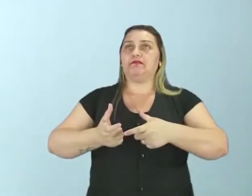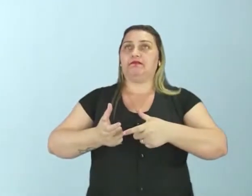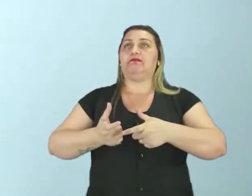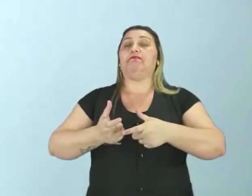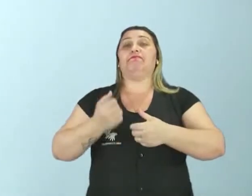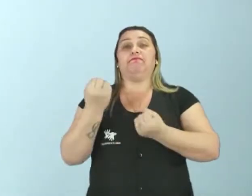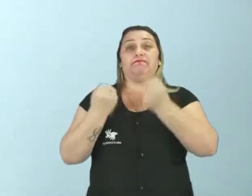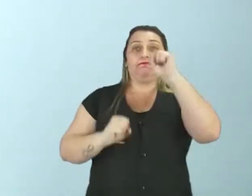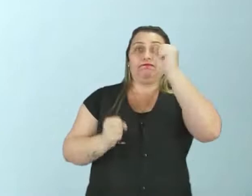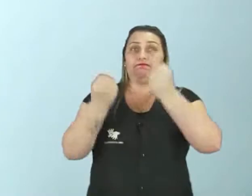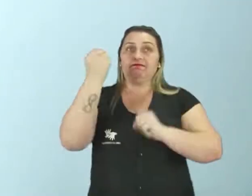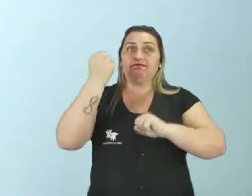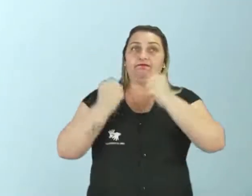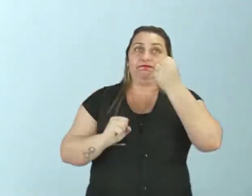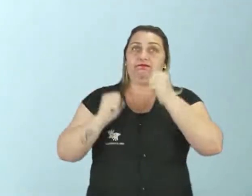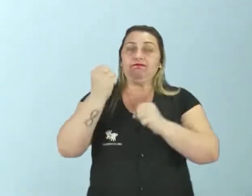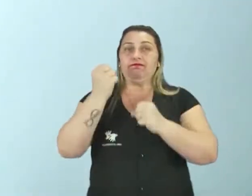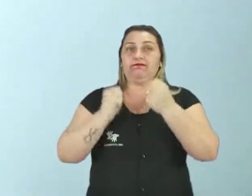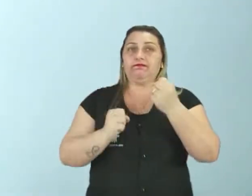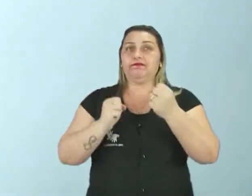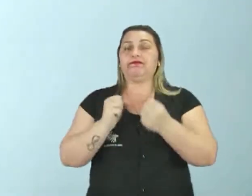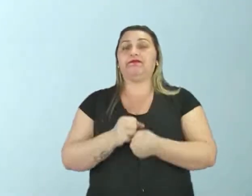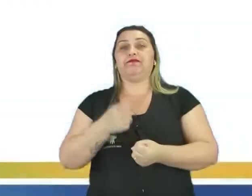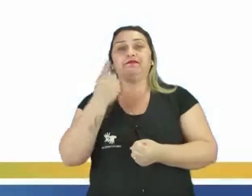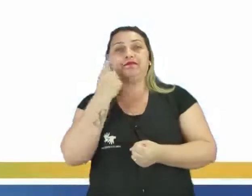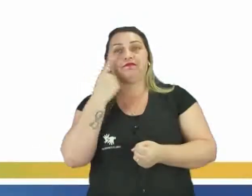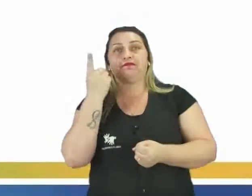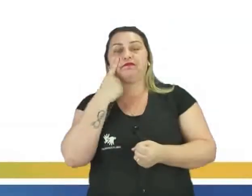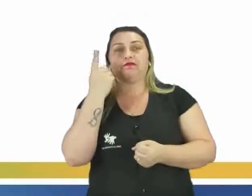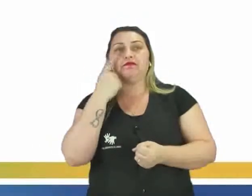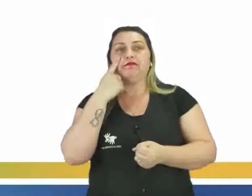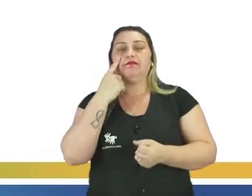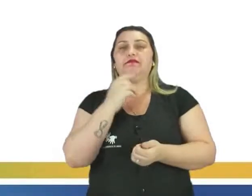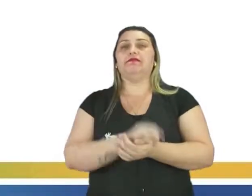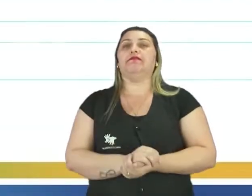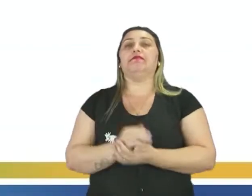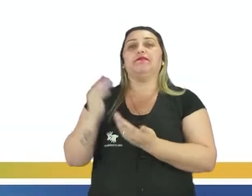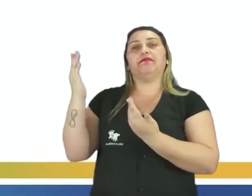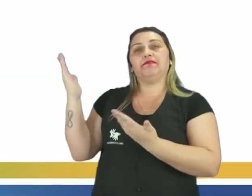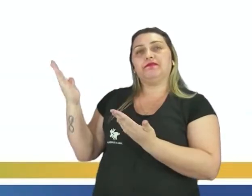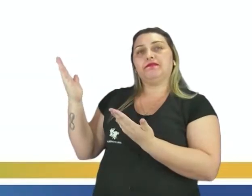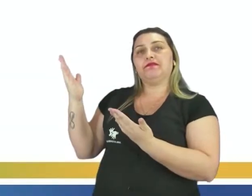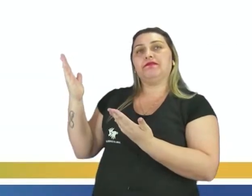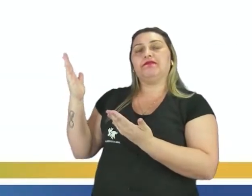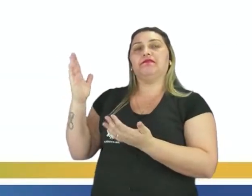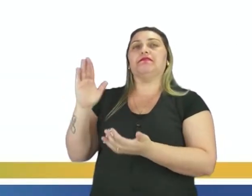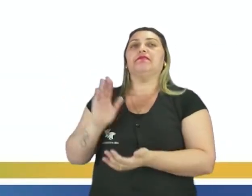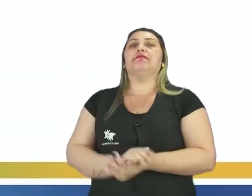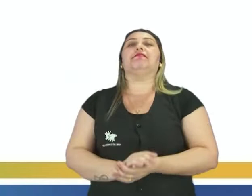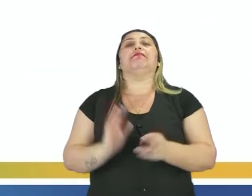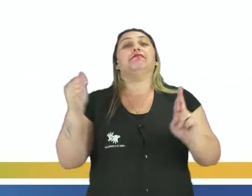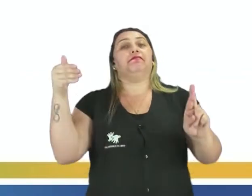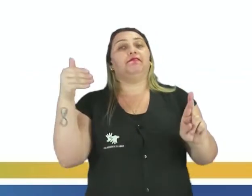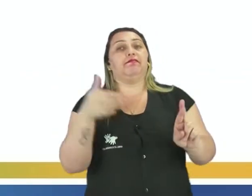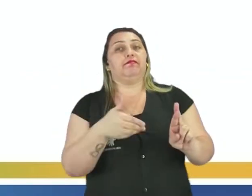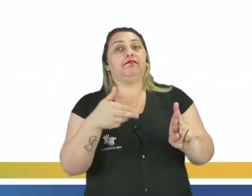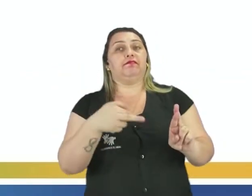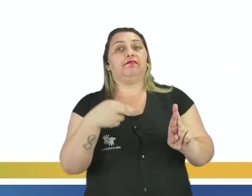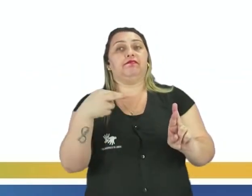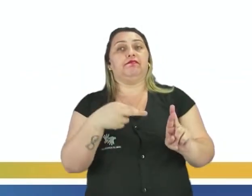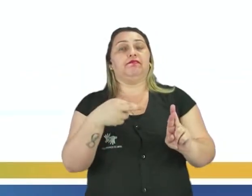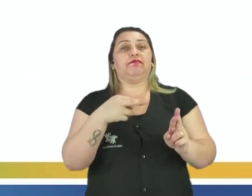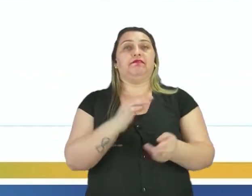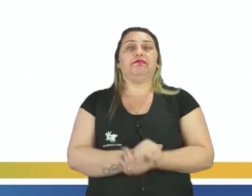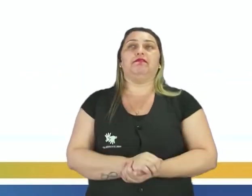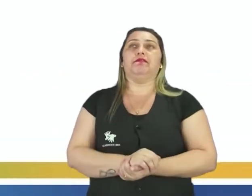das indústrias, tá? Aí uma imagem do setor primário para vocês, que representa a